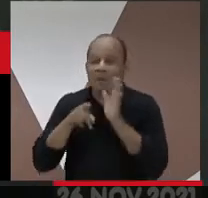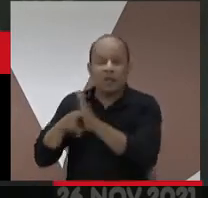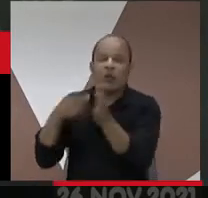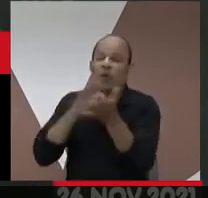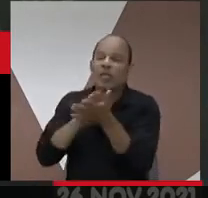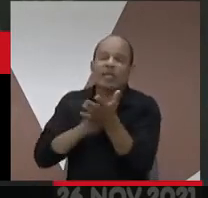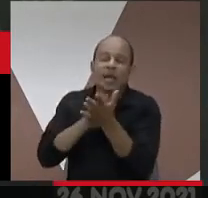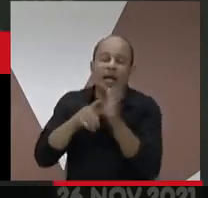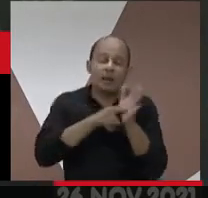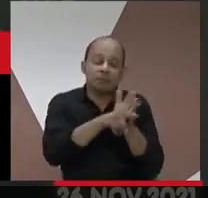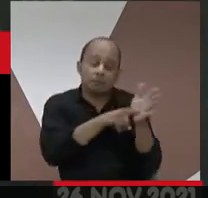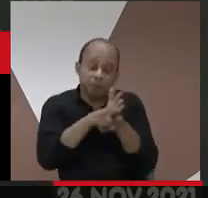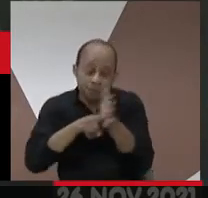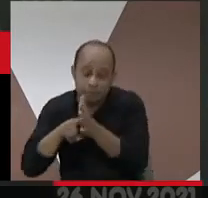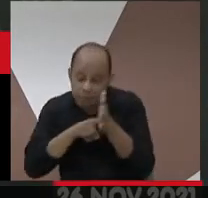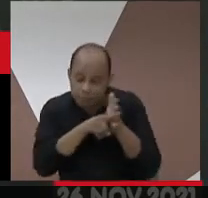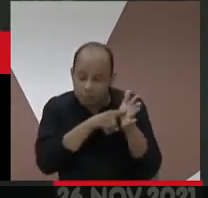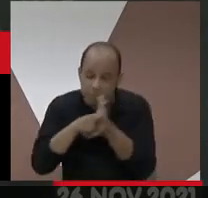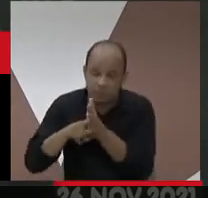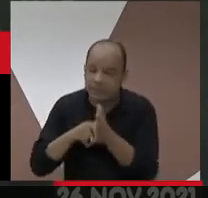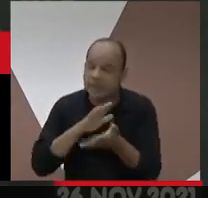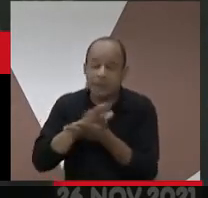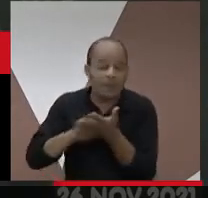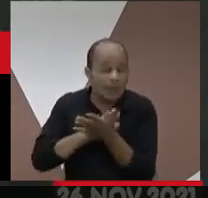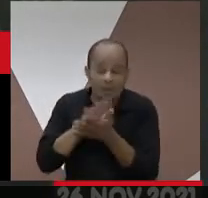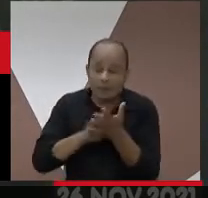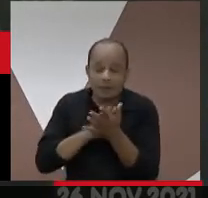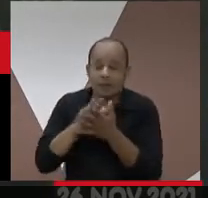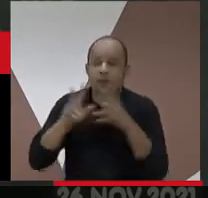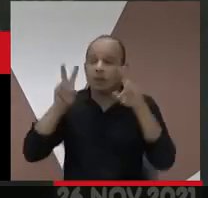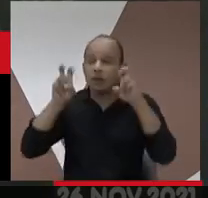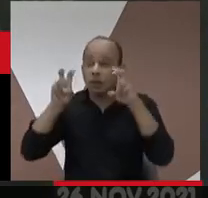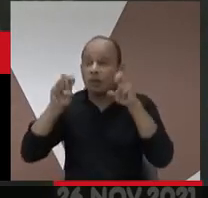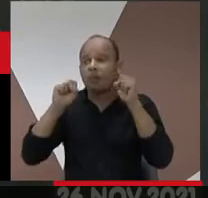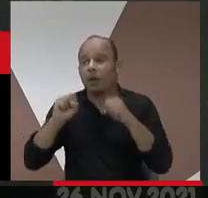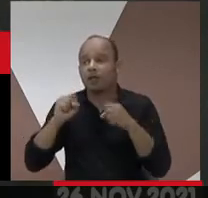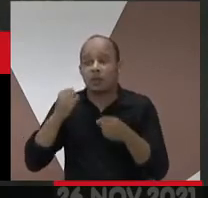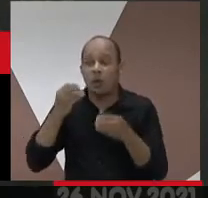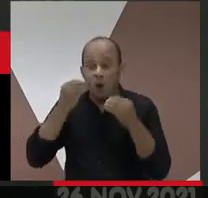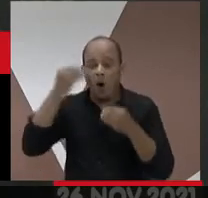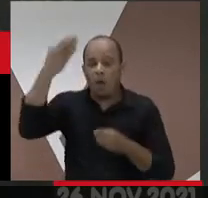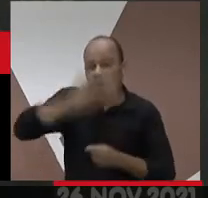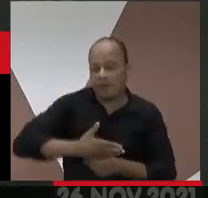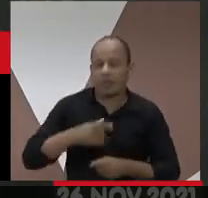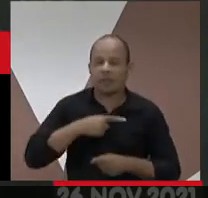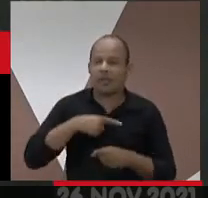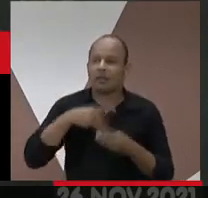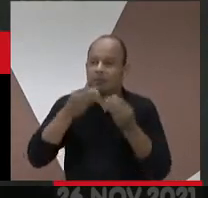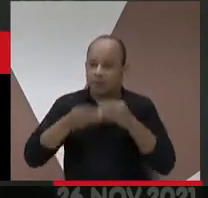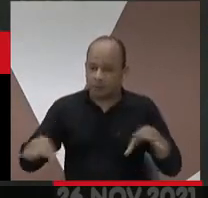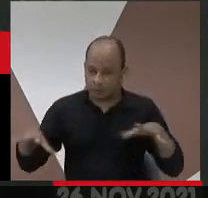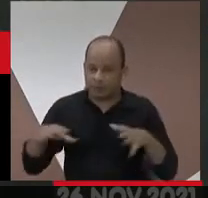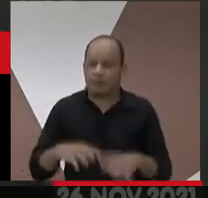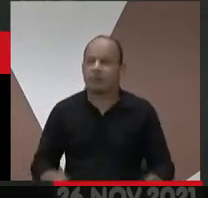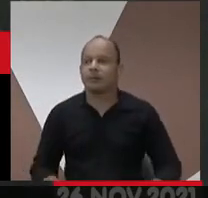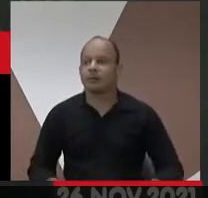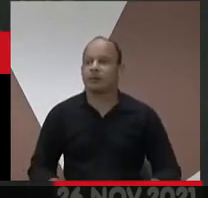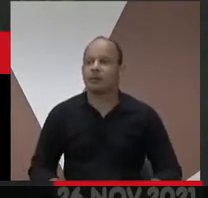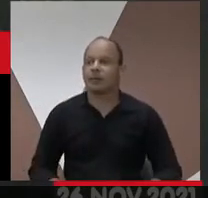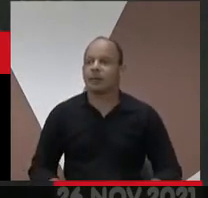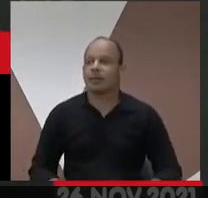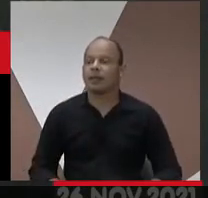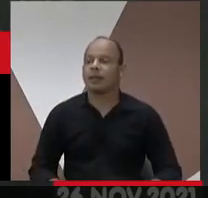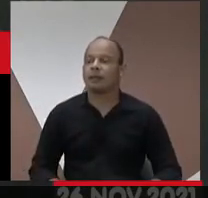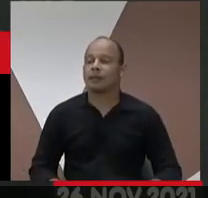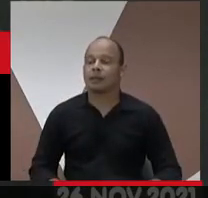do empreendimento na cidade e nem estudos que comprovassem a festividade do projeto na obra. Já concluo.